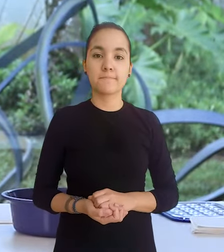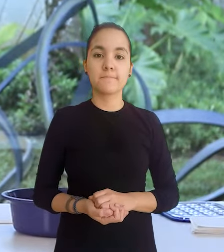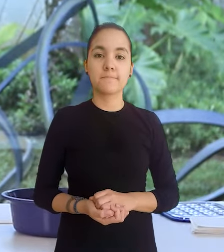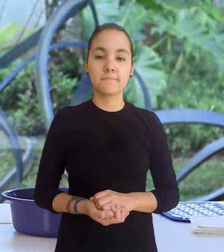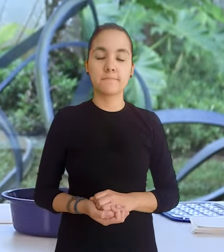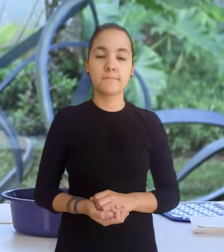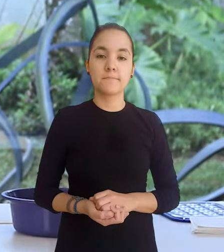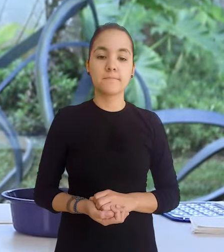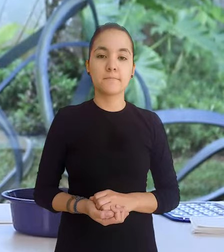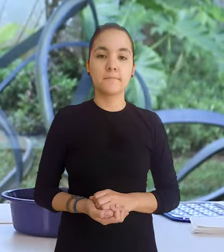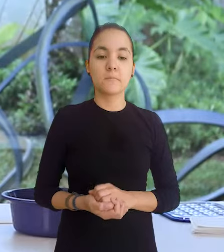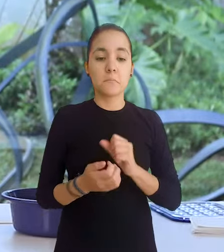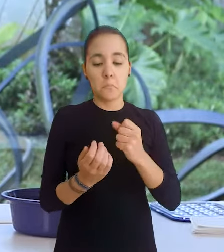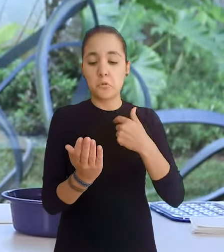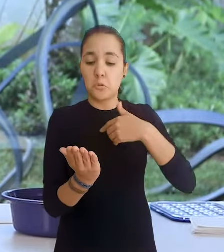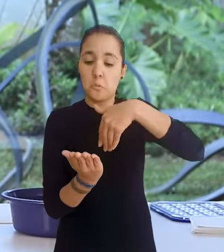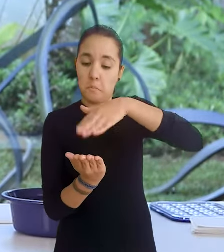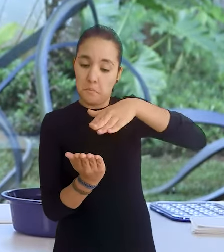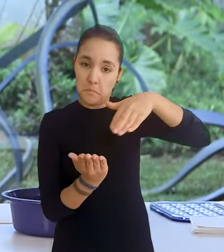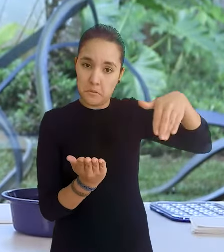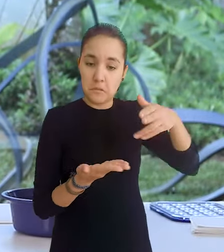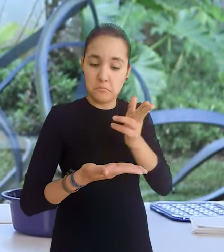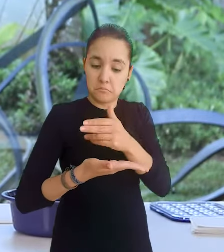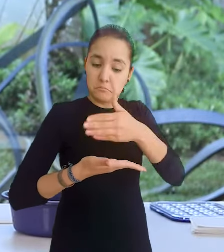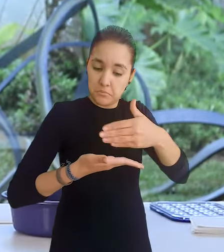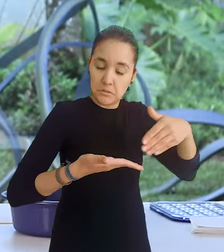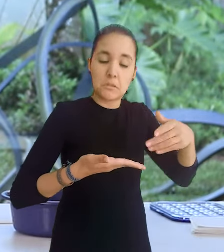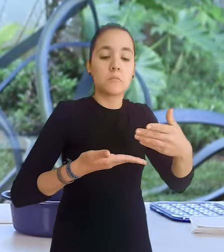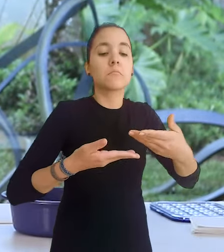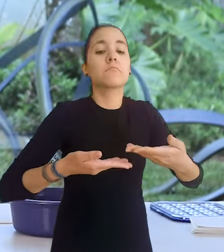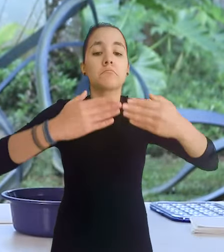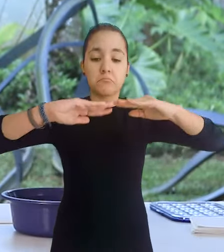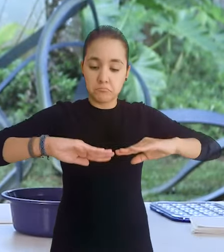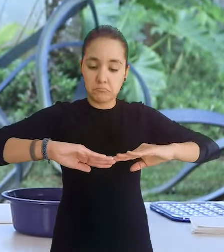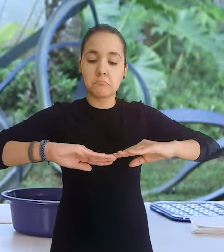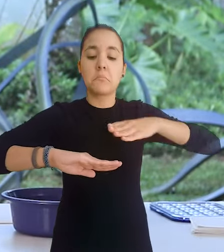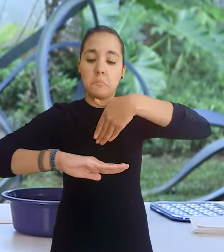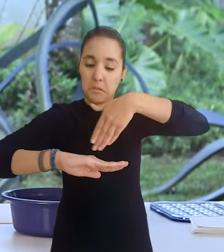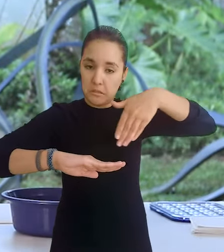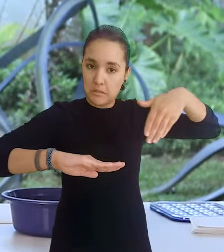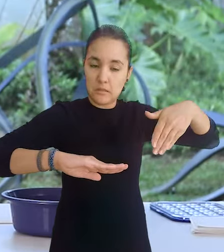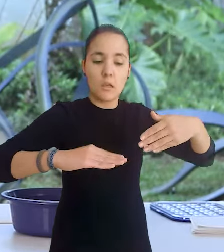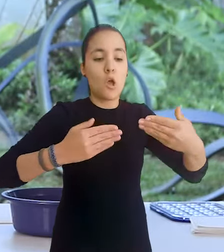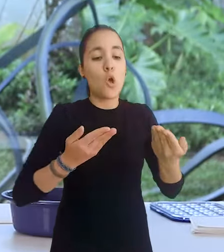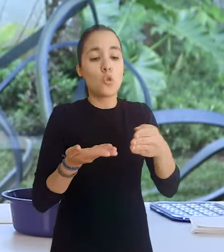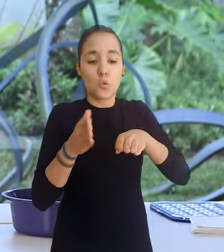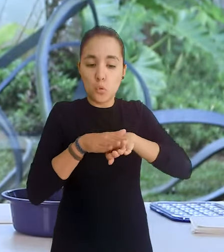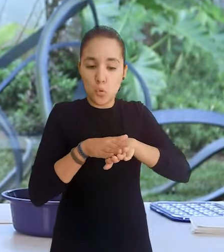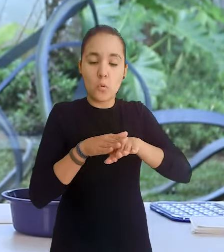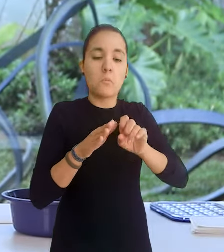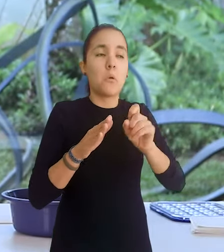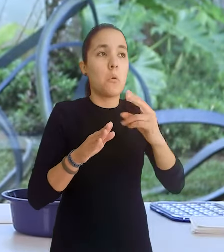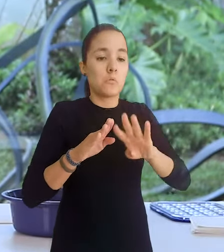Então você pode ir ilustrando de um lado, do outro. Pode propor dobras diferentes se você